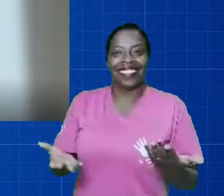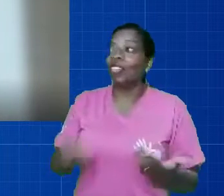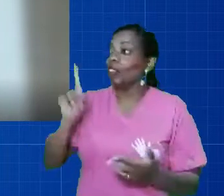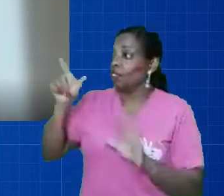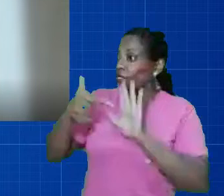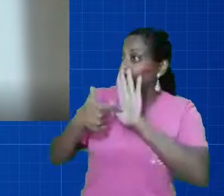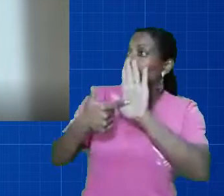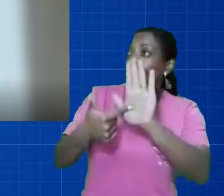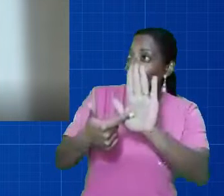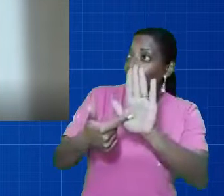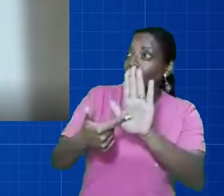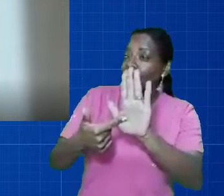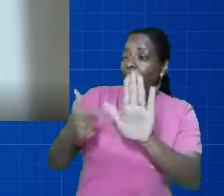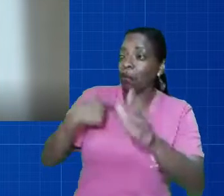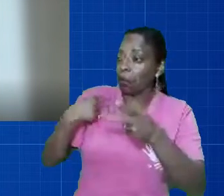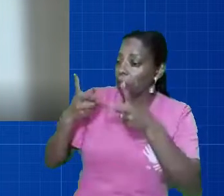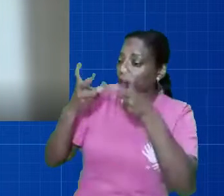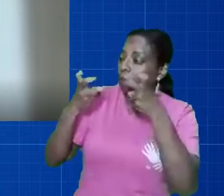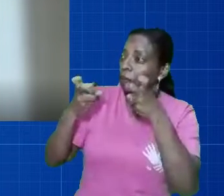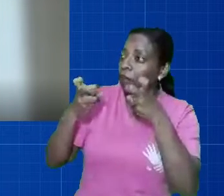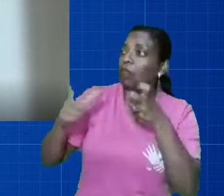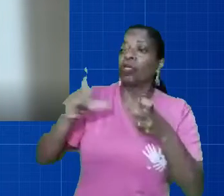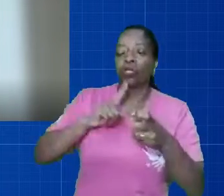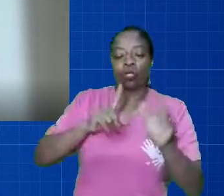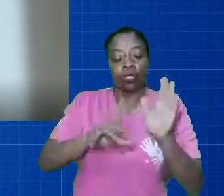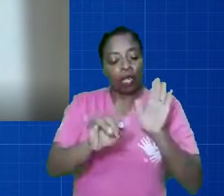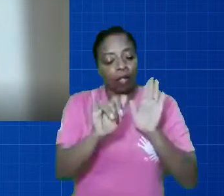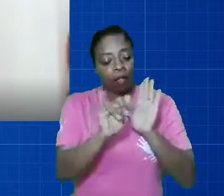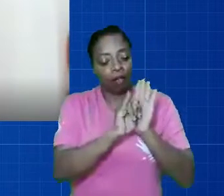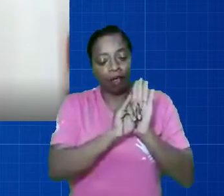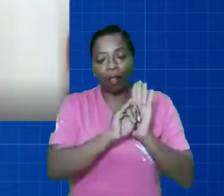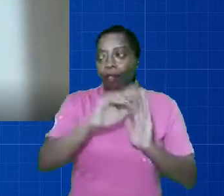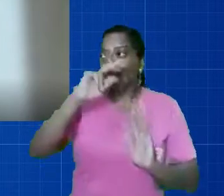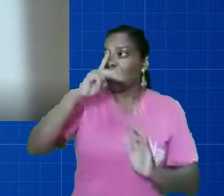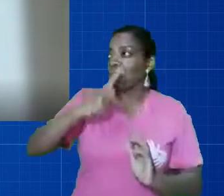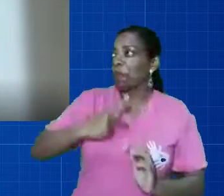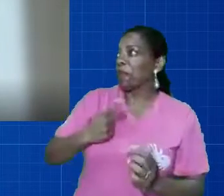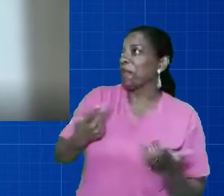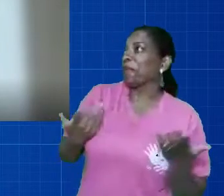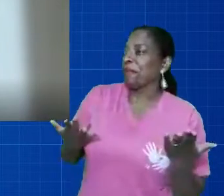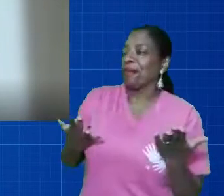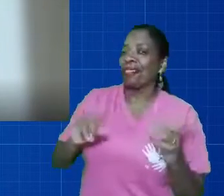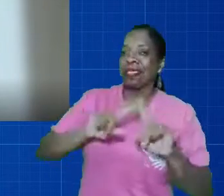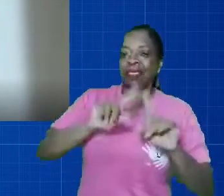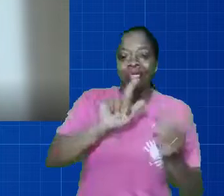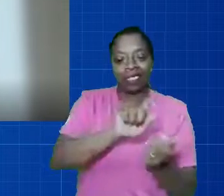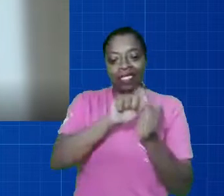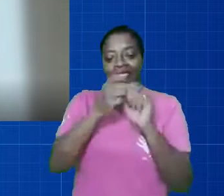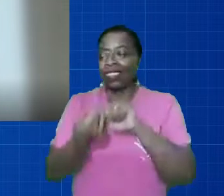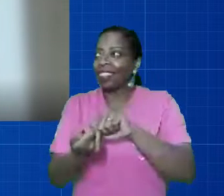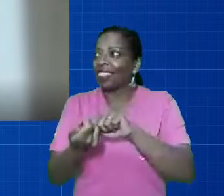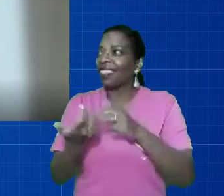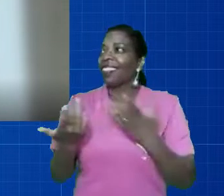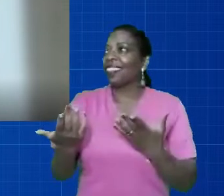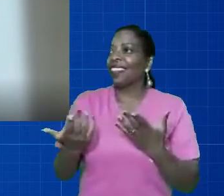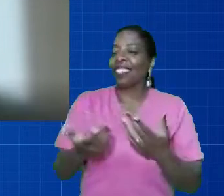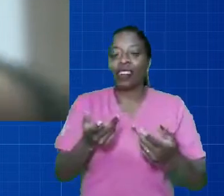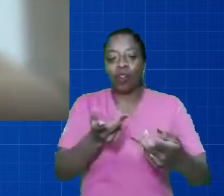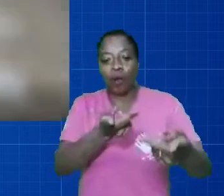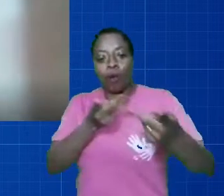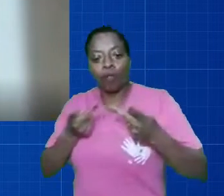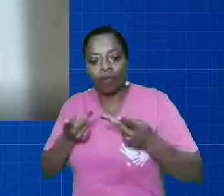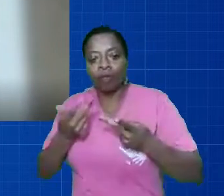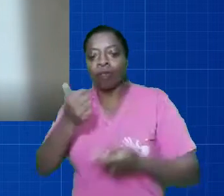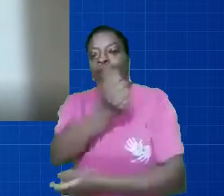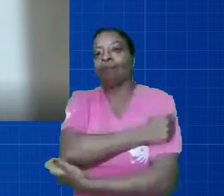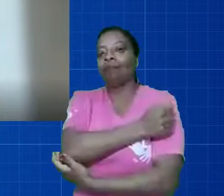isso que se identificou, né? Então, nós convidamos os alunos